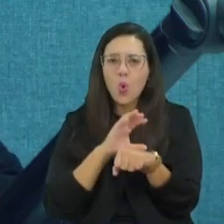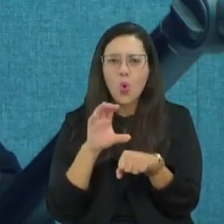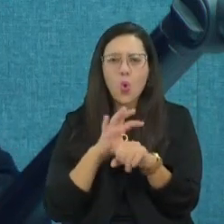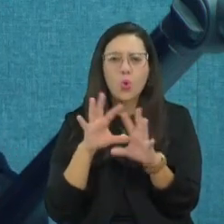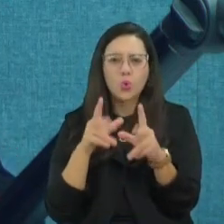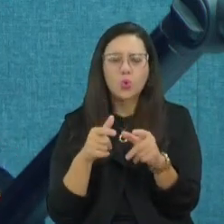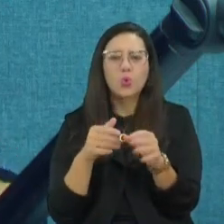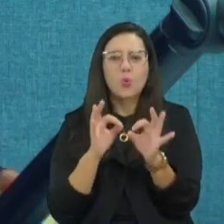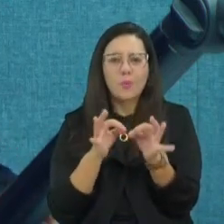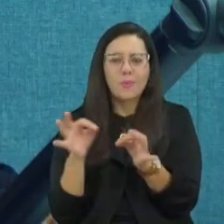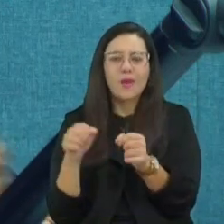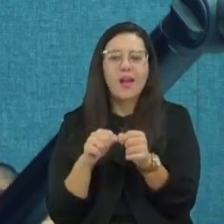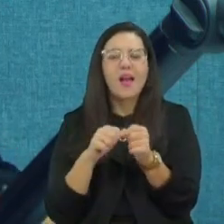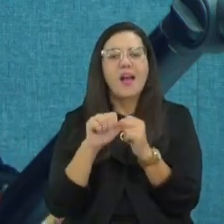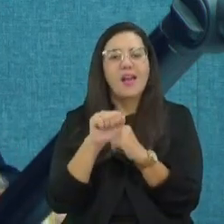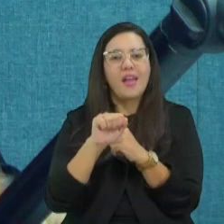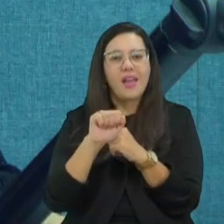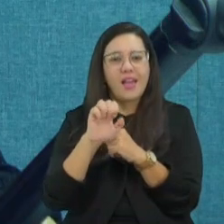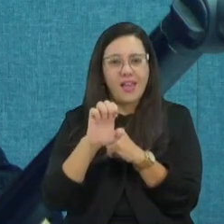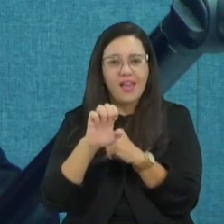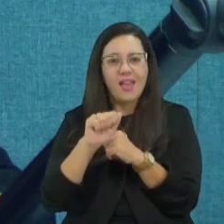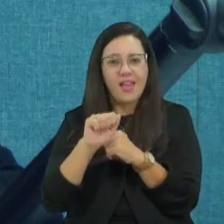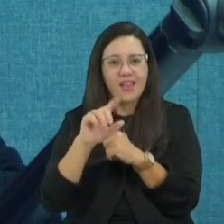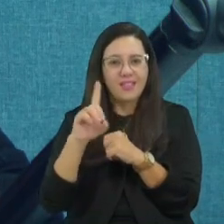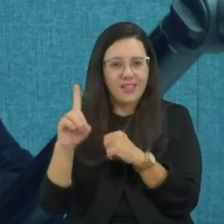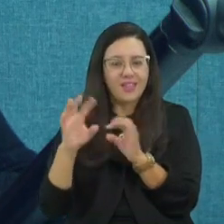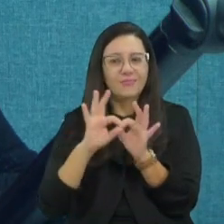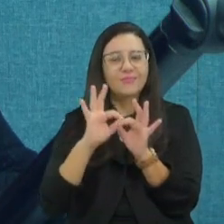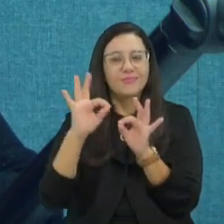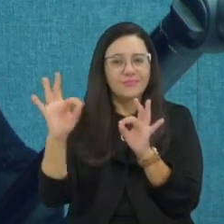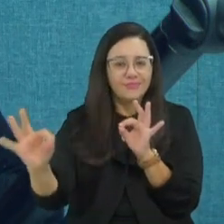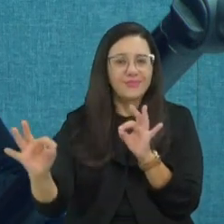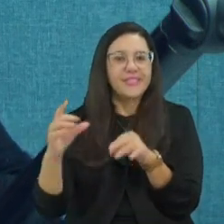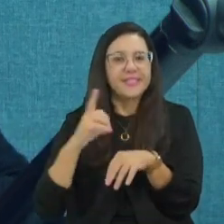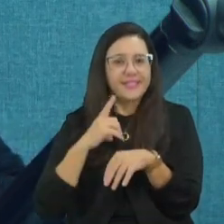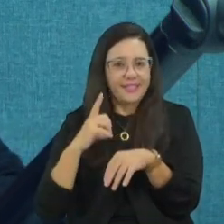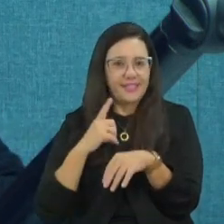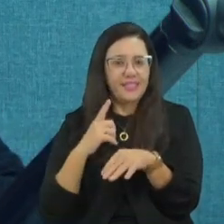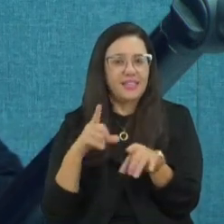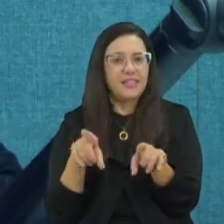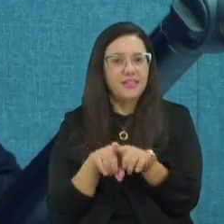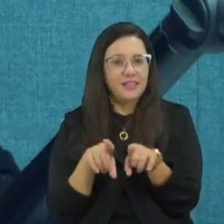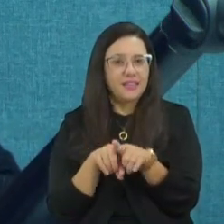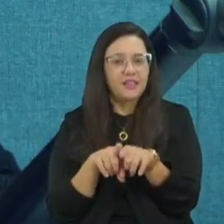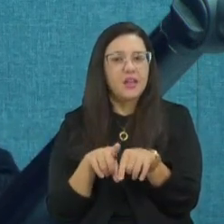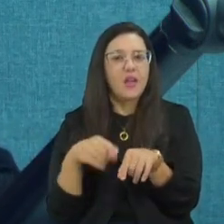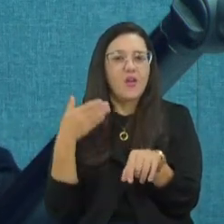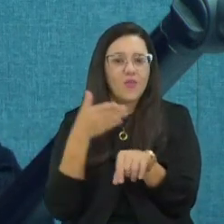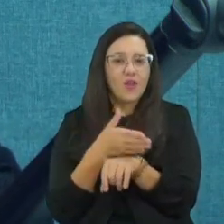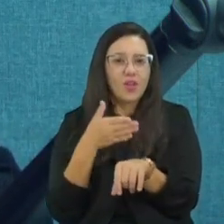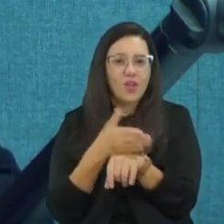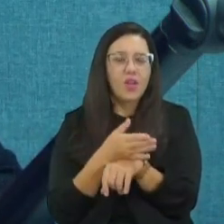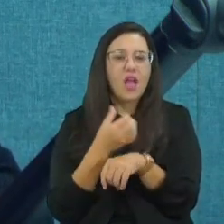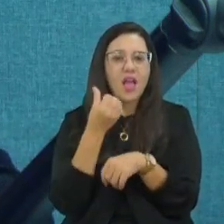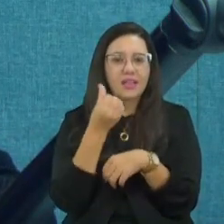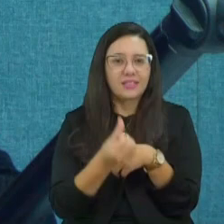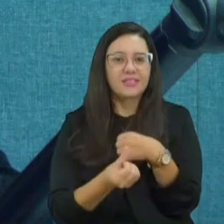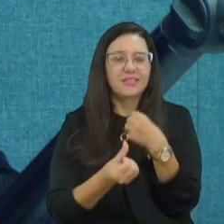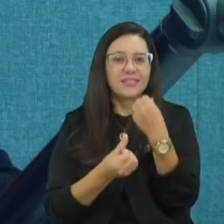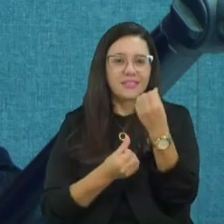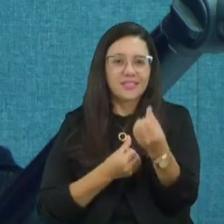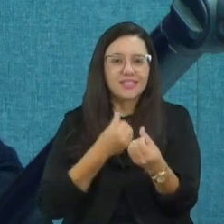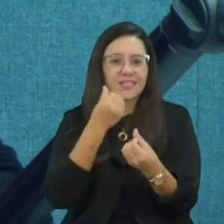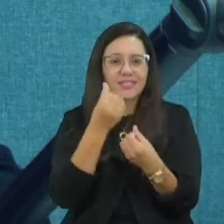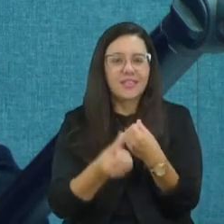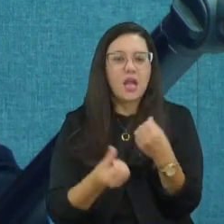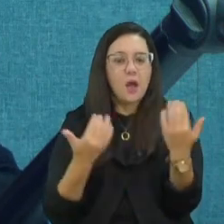preparado em EAD, o aluno faz as provas assim que ele conclui as disciplinas e ele vem uma vez a cada 6 meses fazer